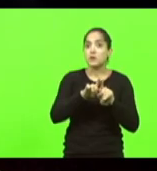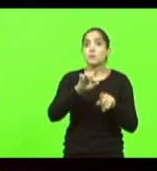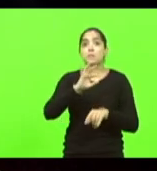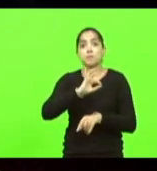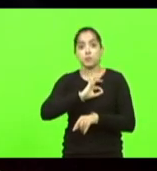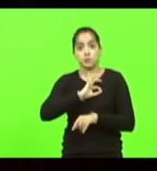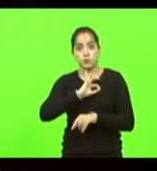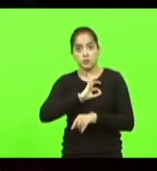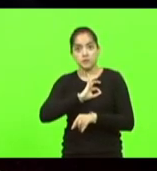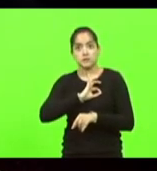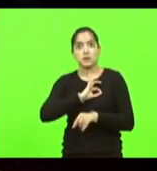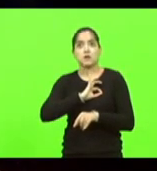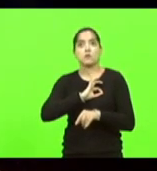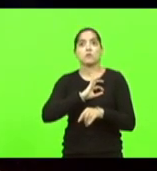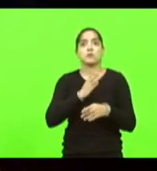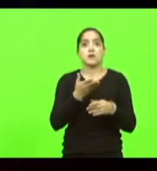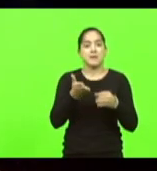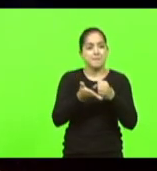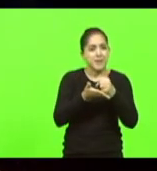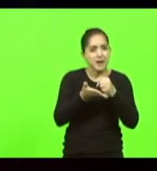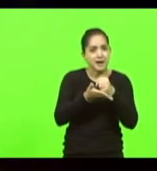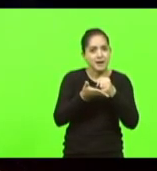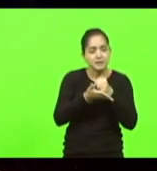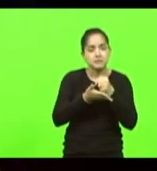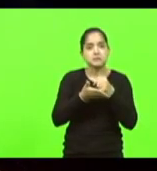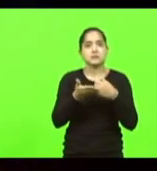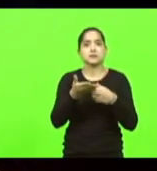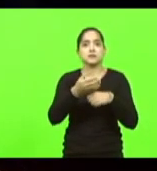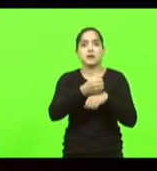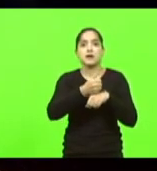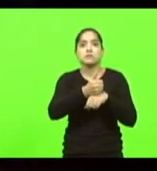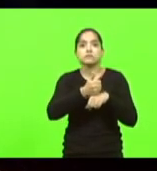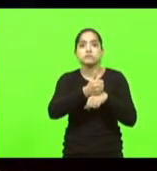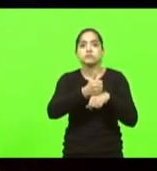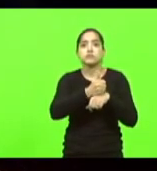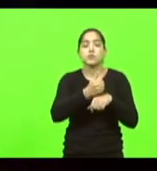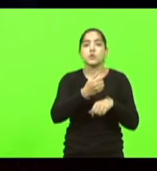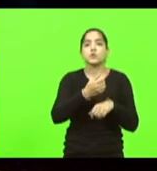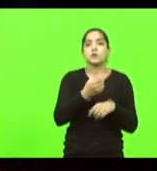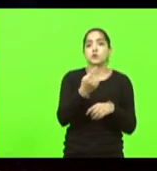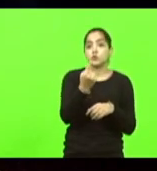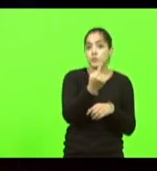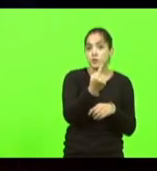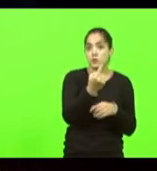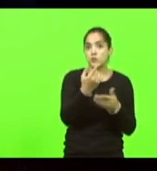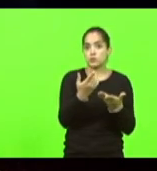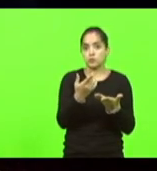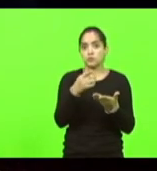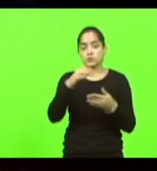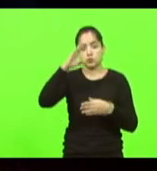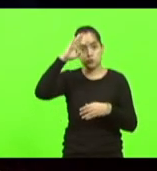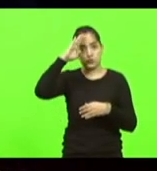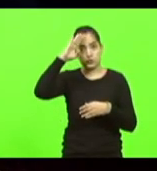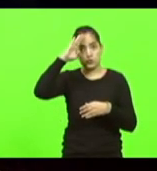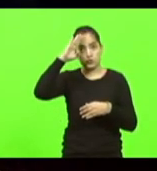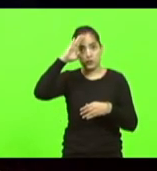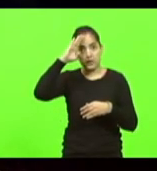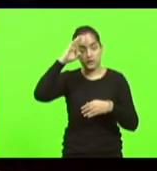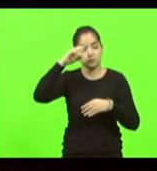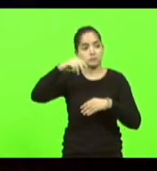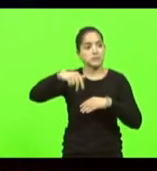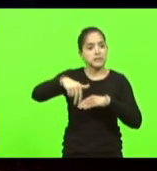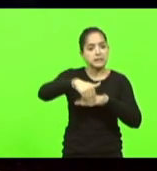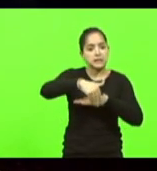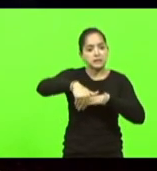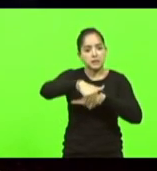policial civil base da carreira com a gente um que vai aumentar o salário do soldado que tá na rua